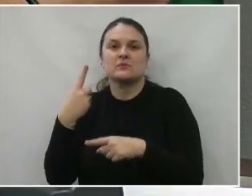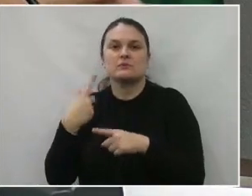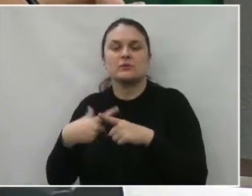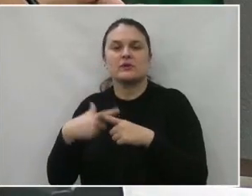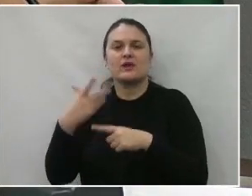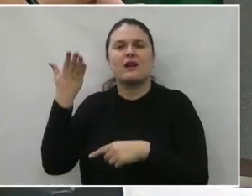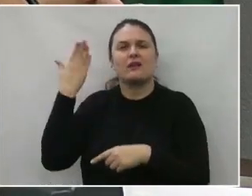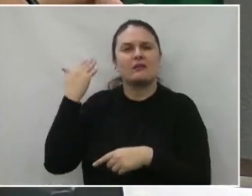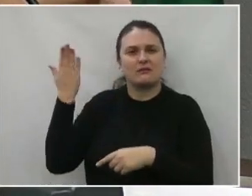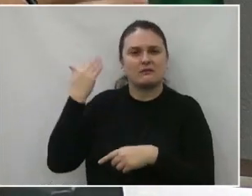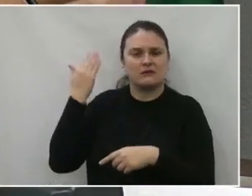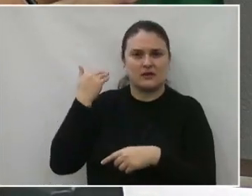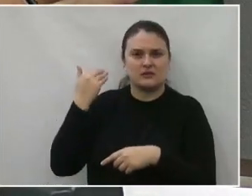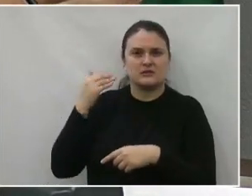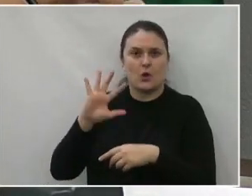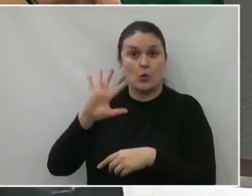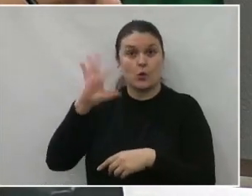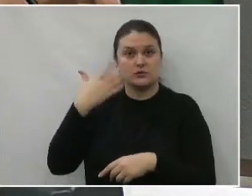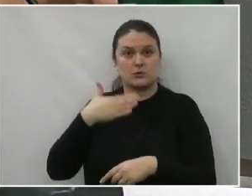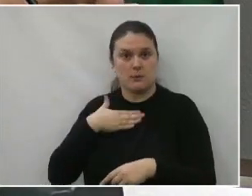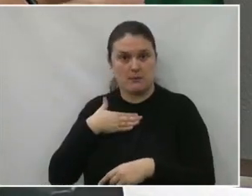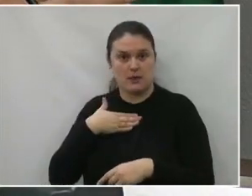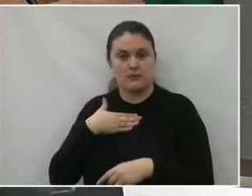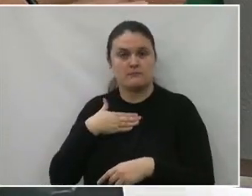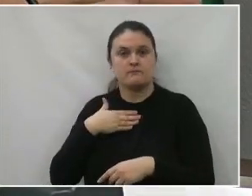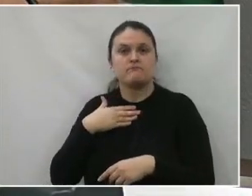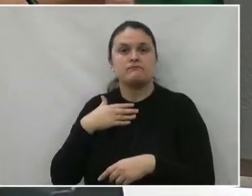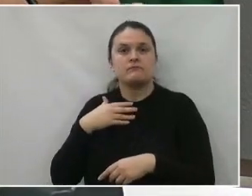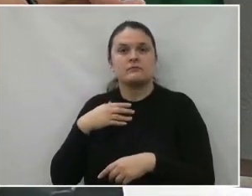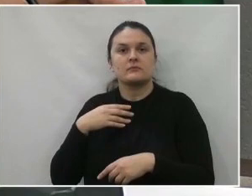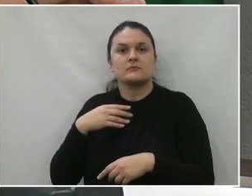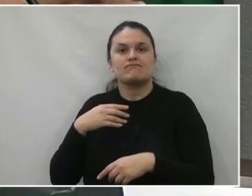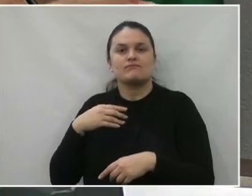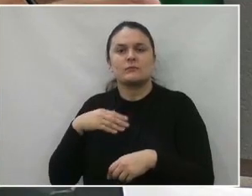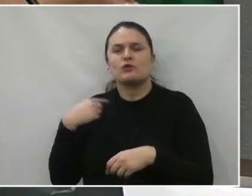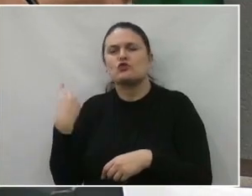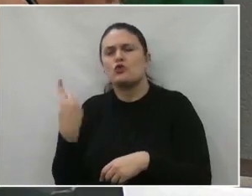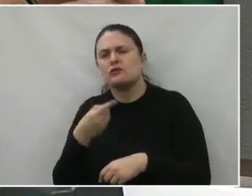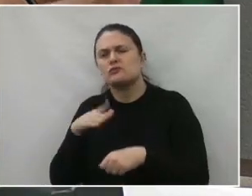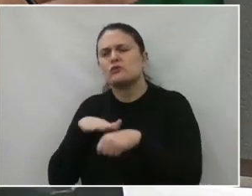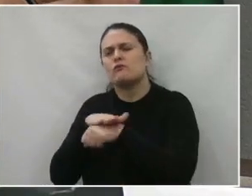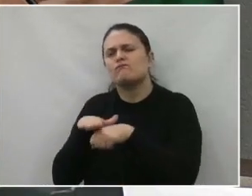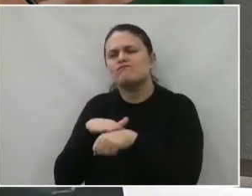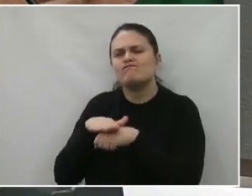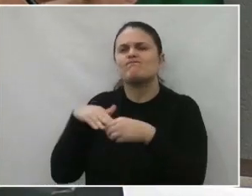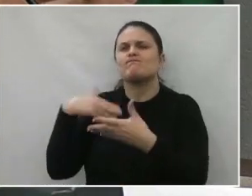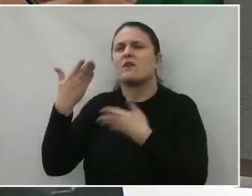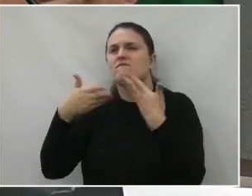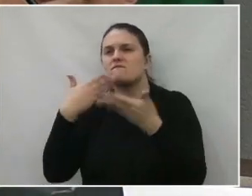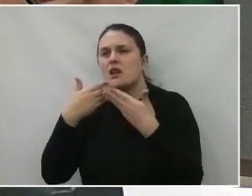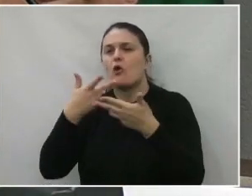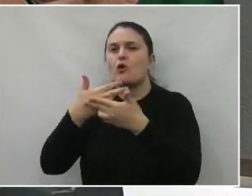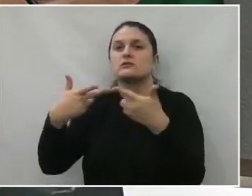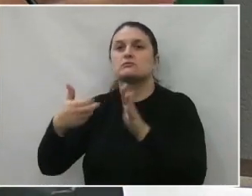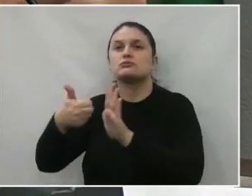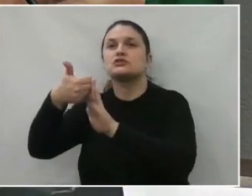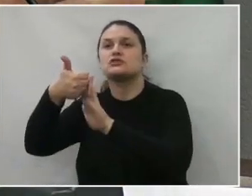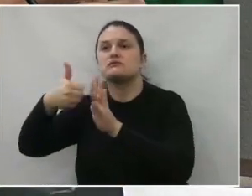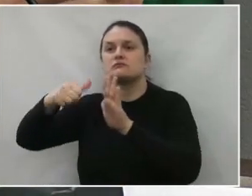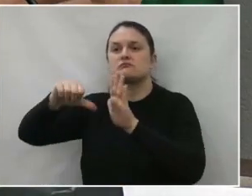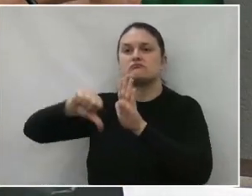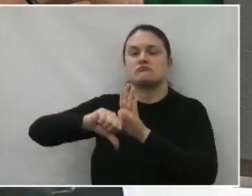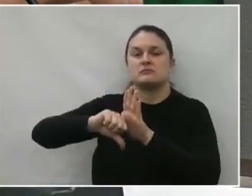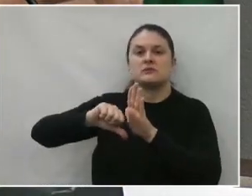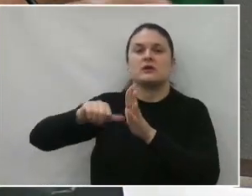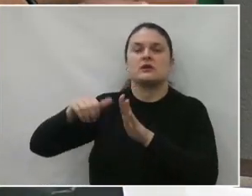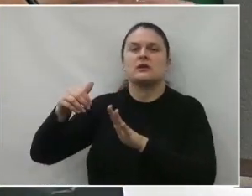Na época, quando aconteceu comigo, nós tivemos bastante falas positivas e bastante falas negativas.